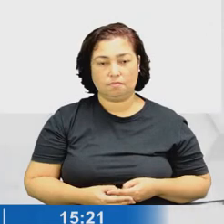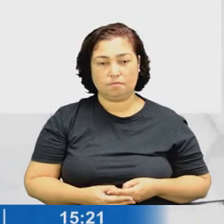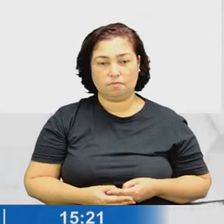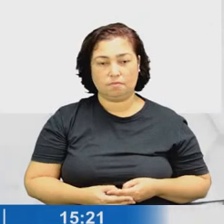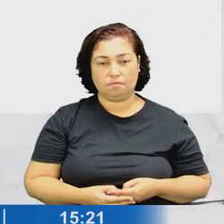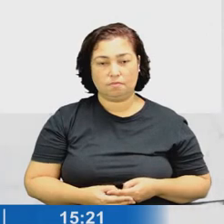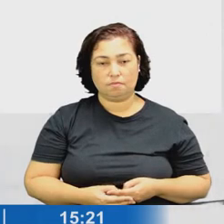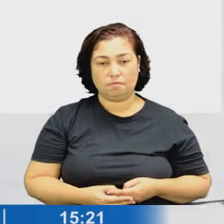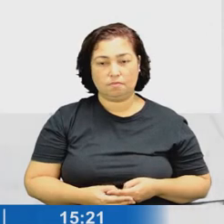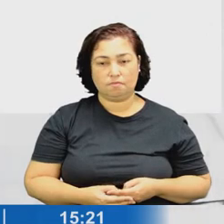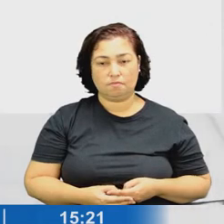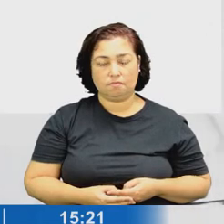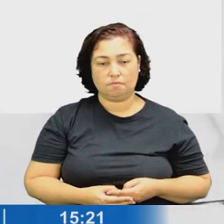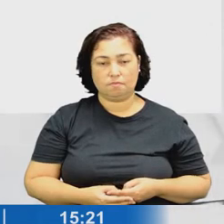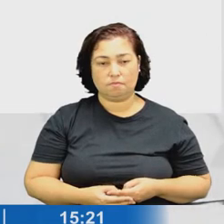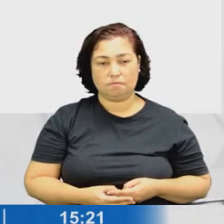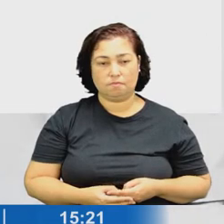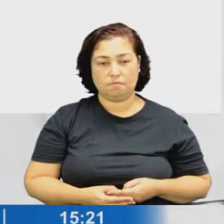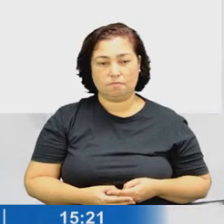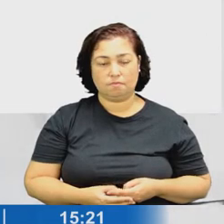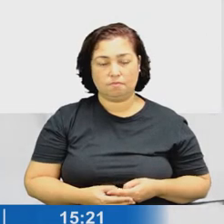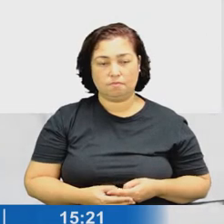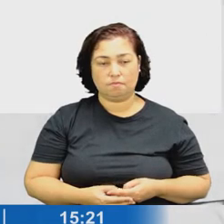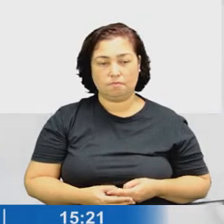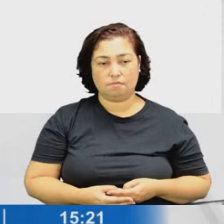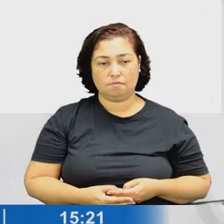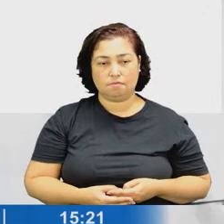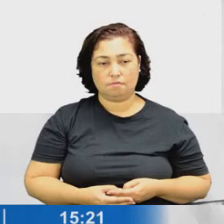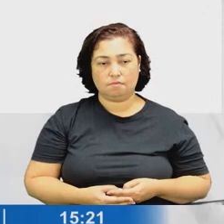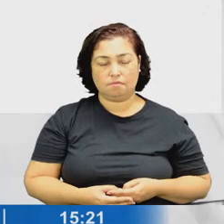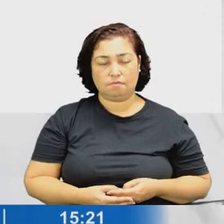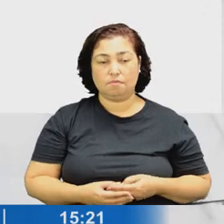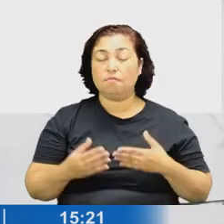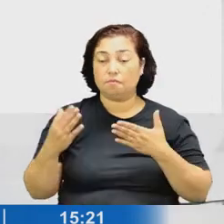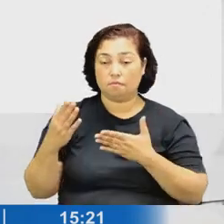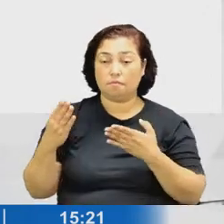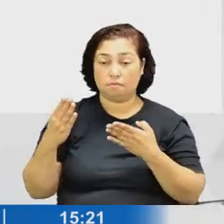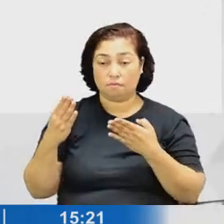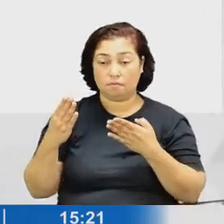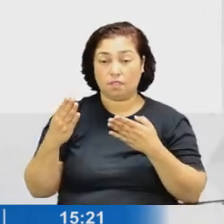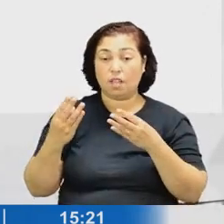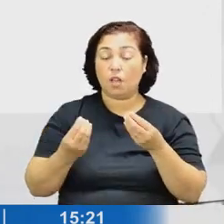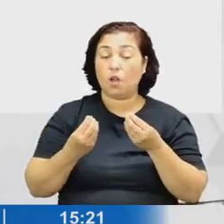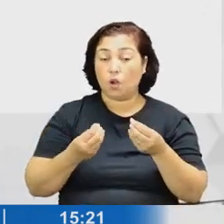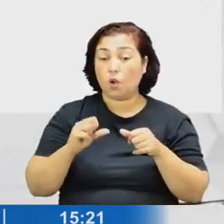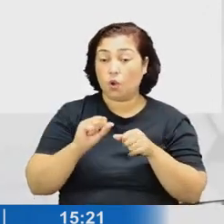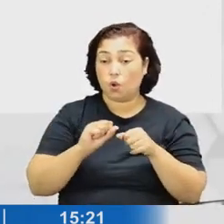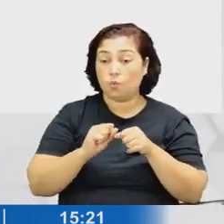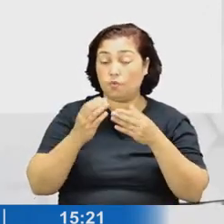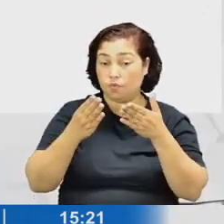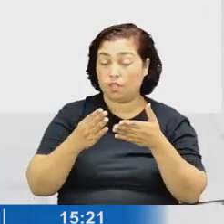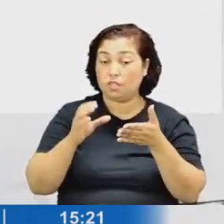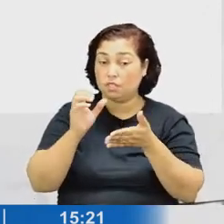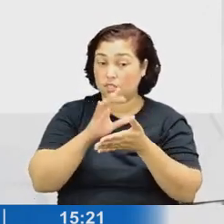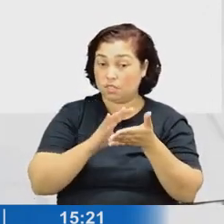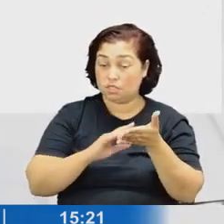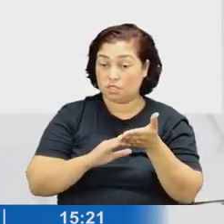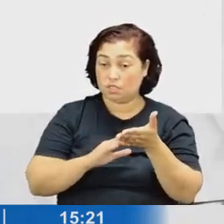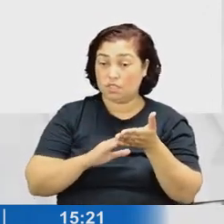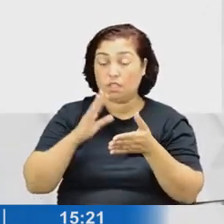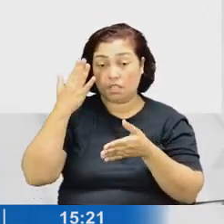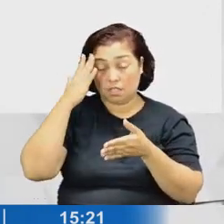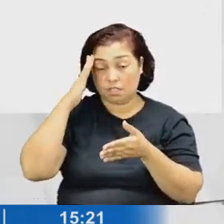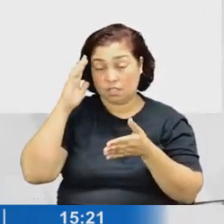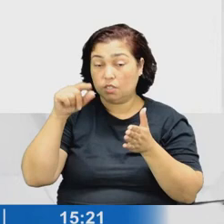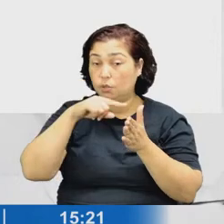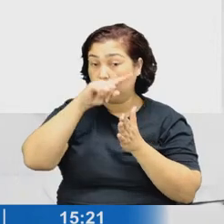ó pegou a caneta show Olha só vamos lá como é que faz esse exercício aqui que entender agenda